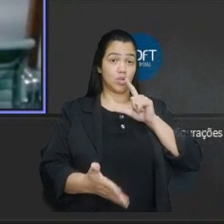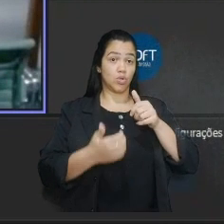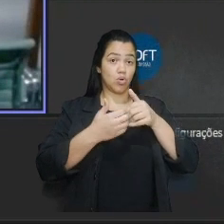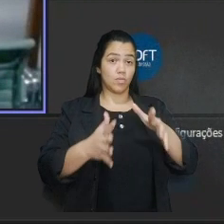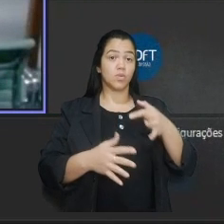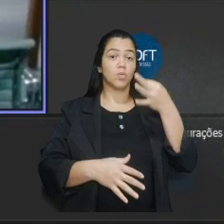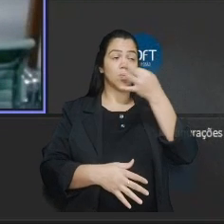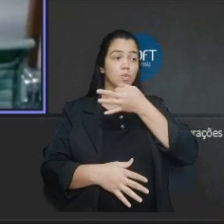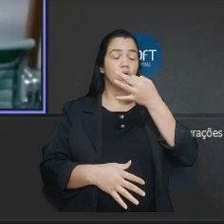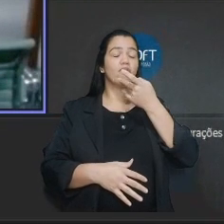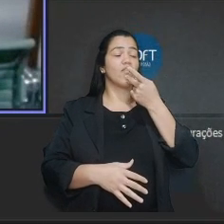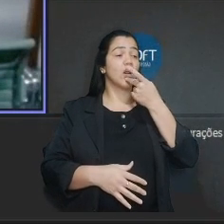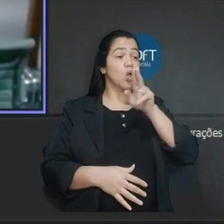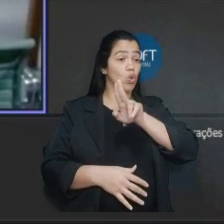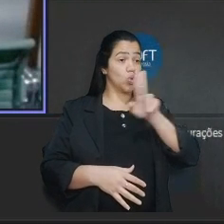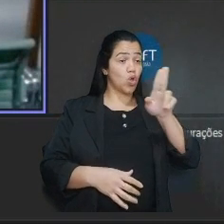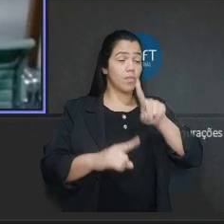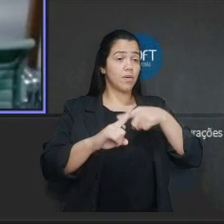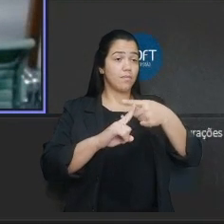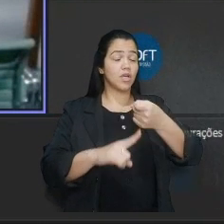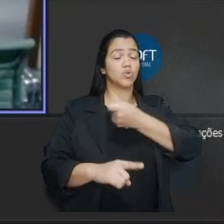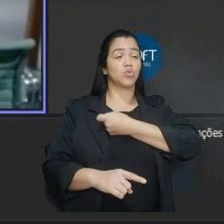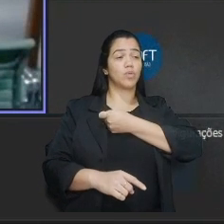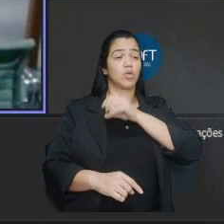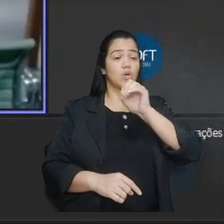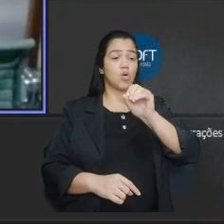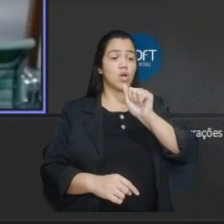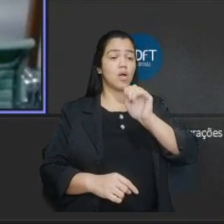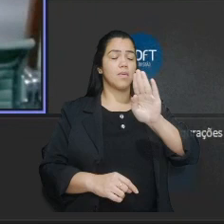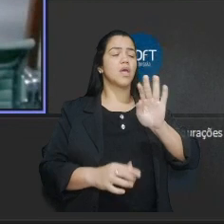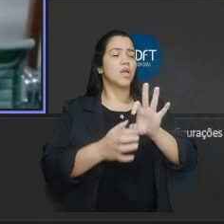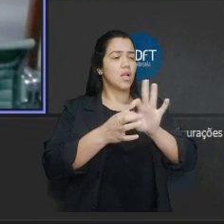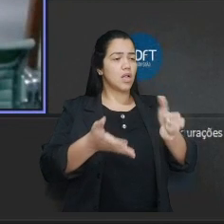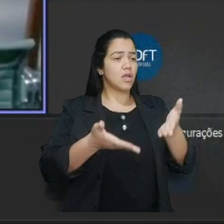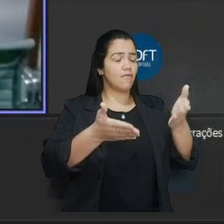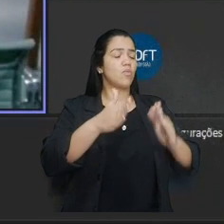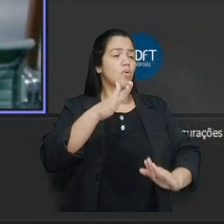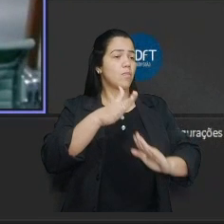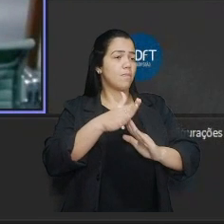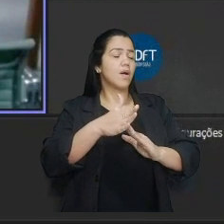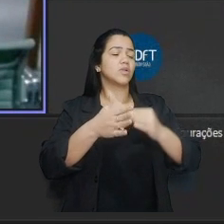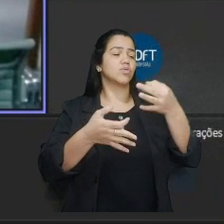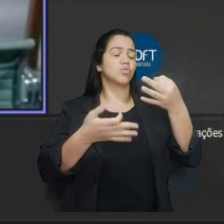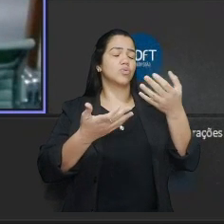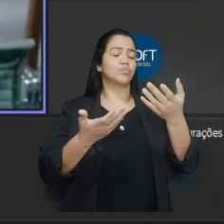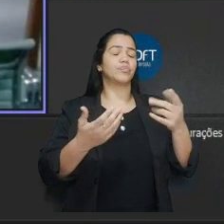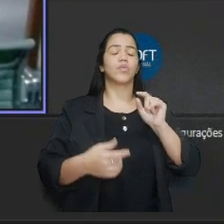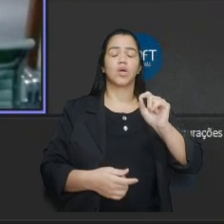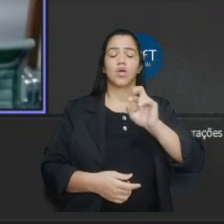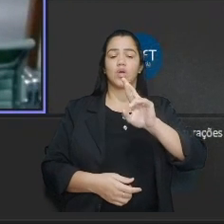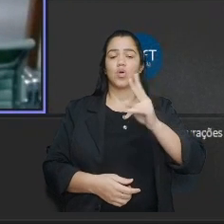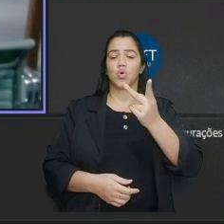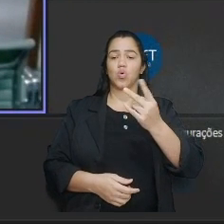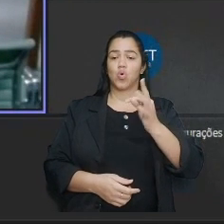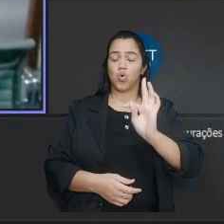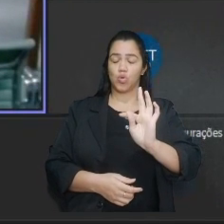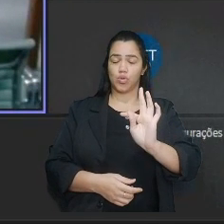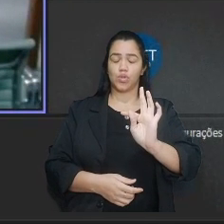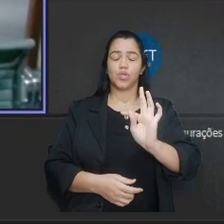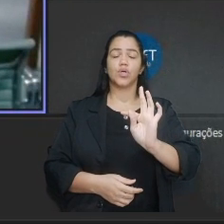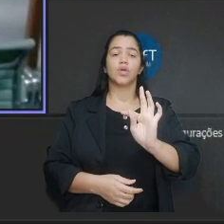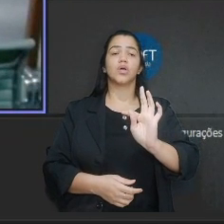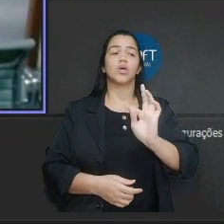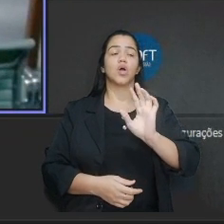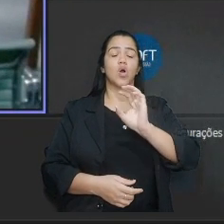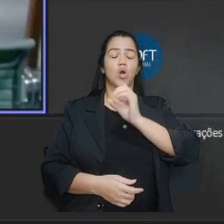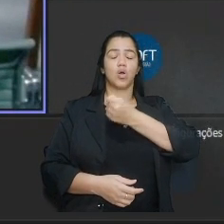Doutora Ruth, por gentileza, antes de começar a sustentação oral, a senhora declina o seu nome completo, a sua OAB e a senhora tem a palavra pelo prazo regimental, por gentileza. Ruth